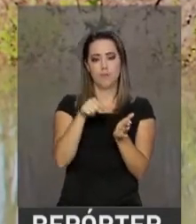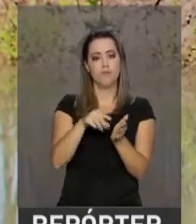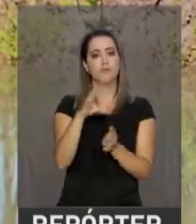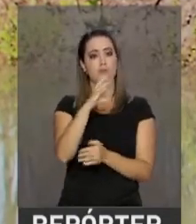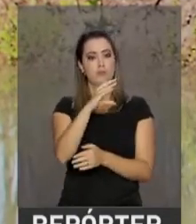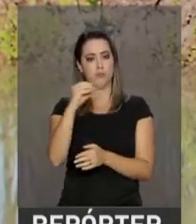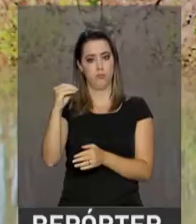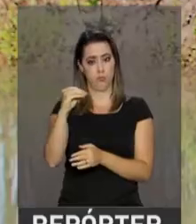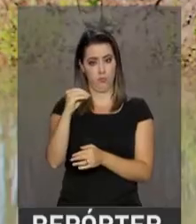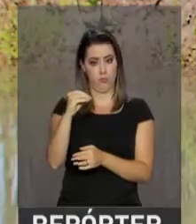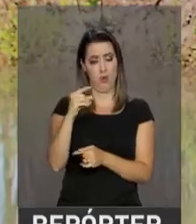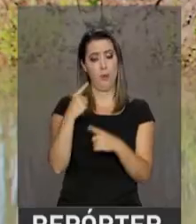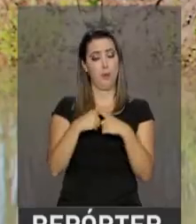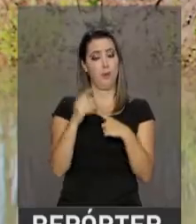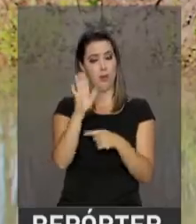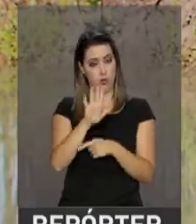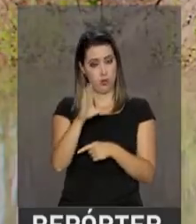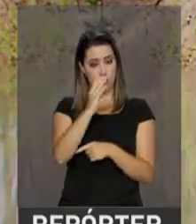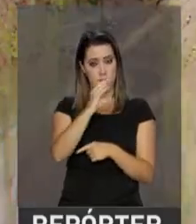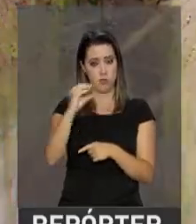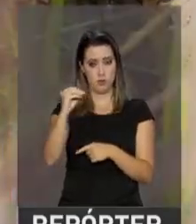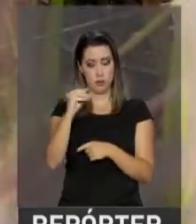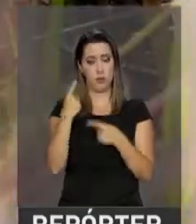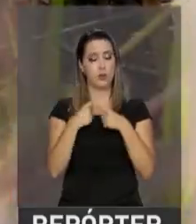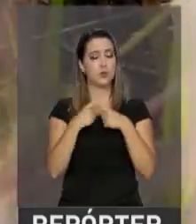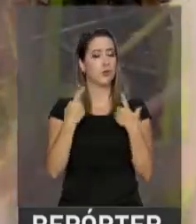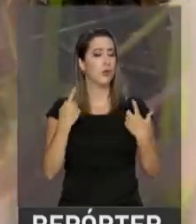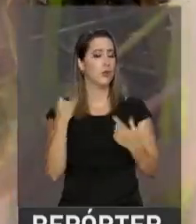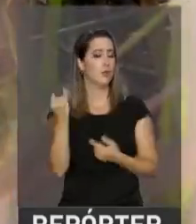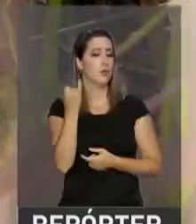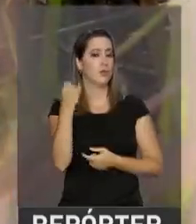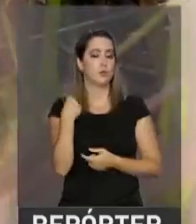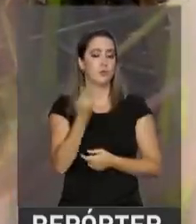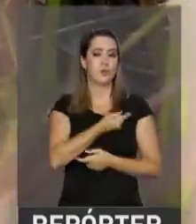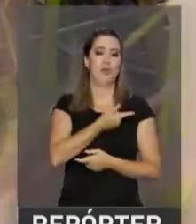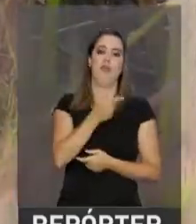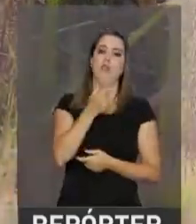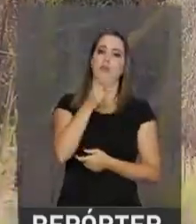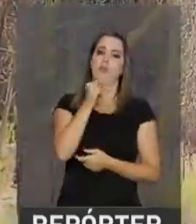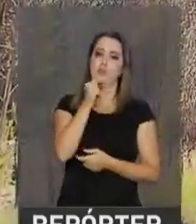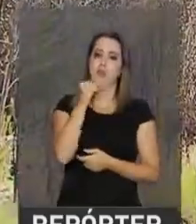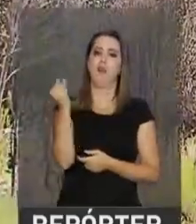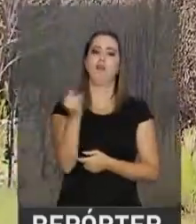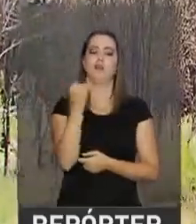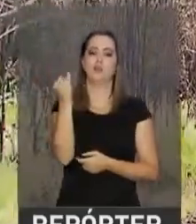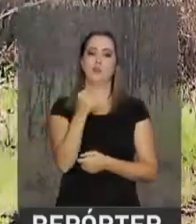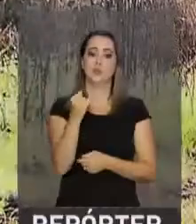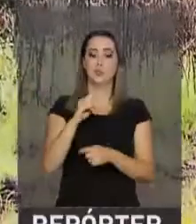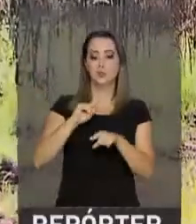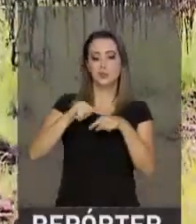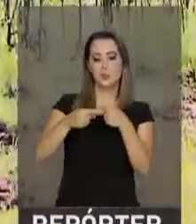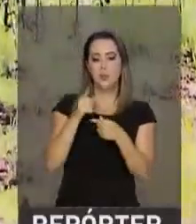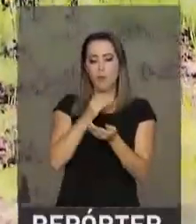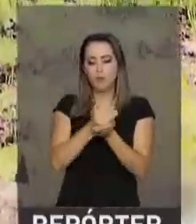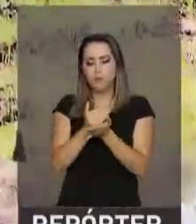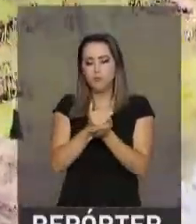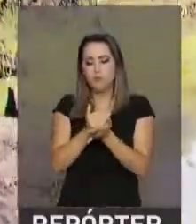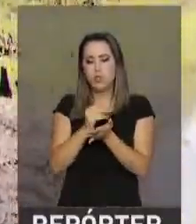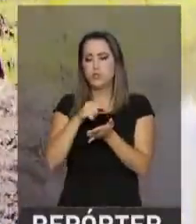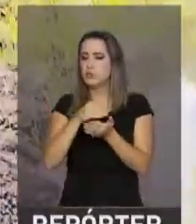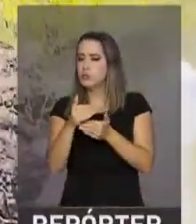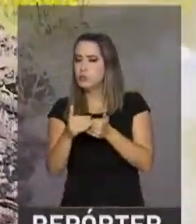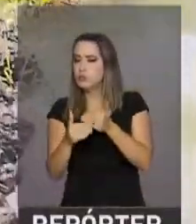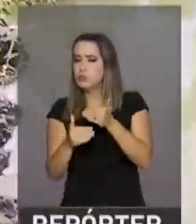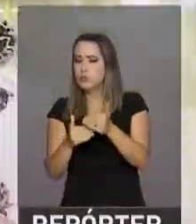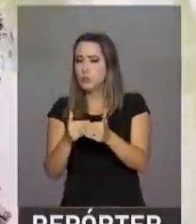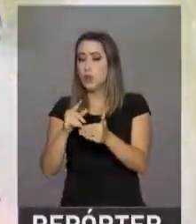Centro-Oeste, certo? É importante porque a gente tem que preservar a nossa água, né? Que forma os rios. Então, se a gente não conservar as